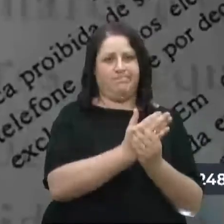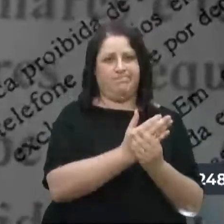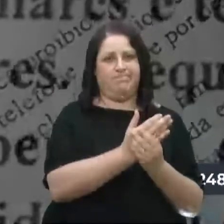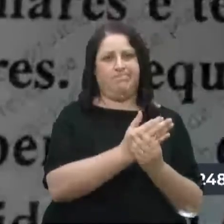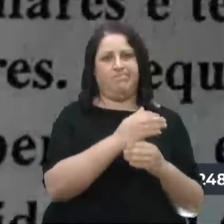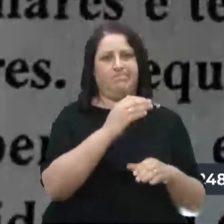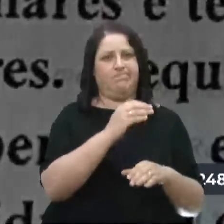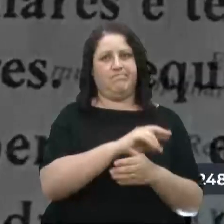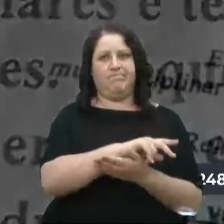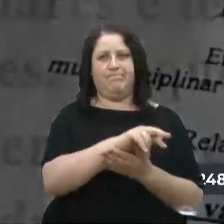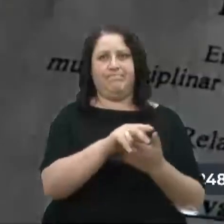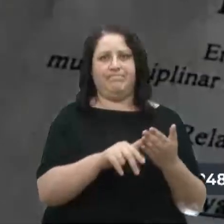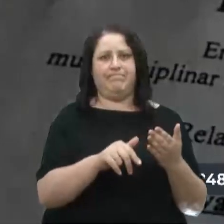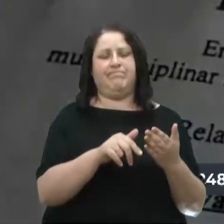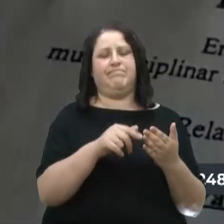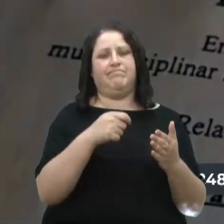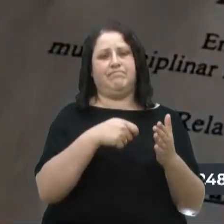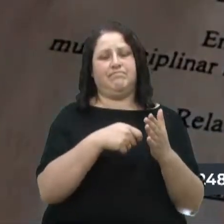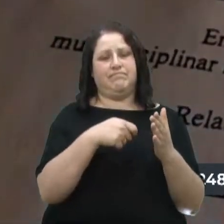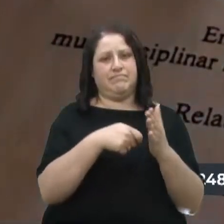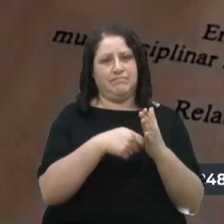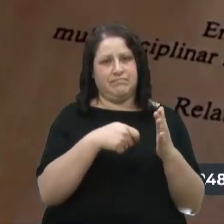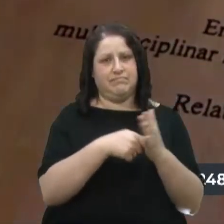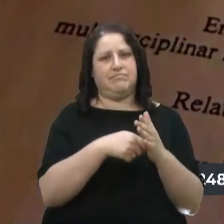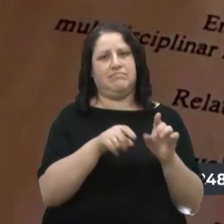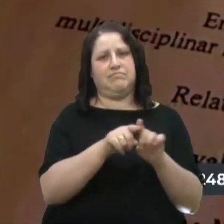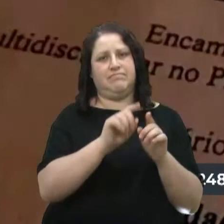consumados, abertos nos últimos 7 anos.